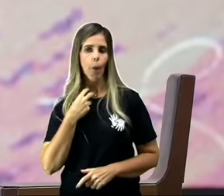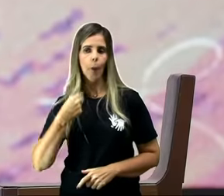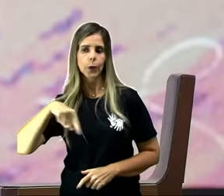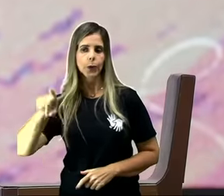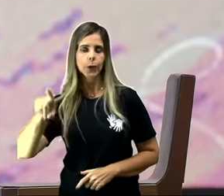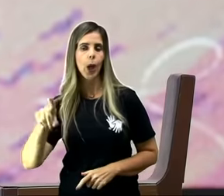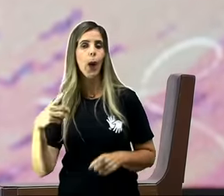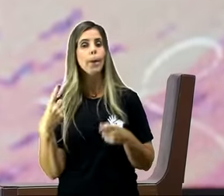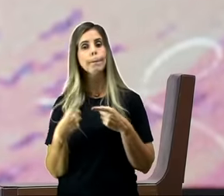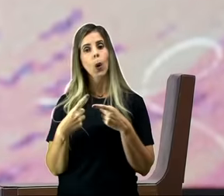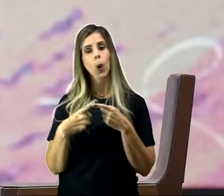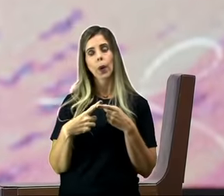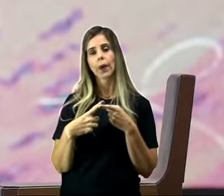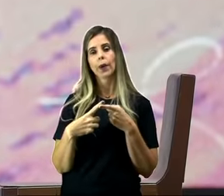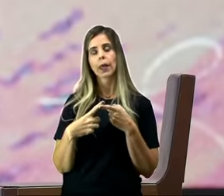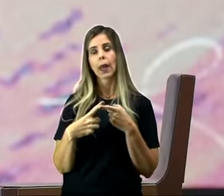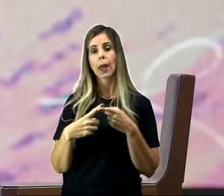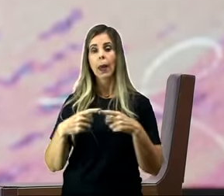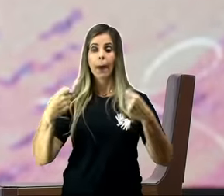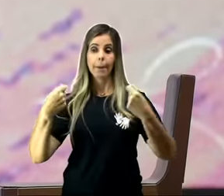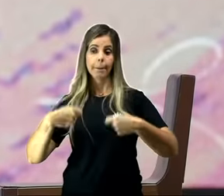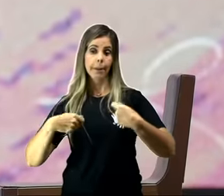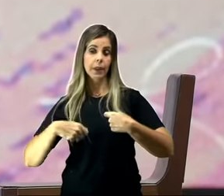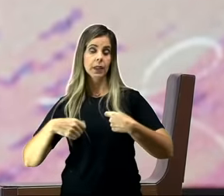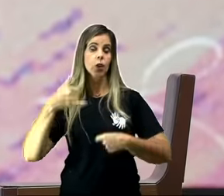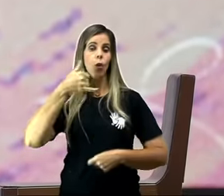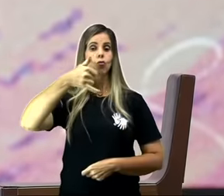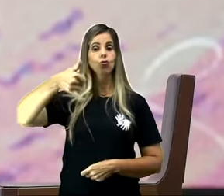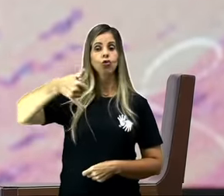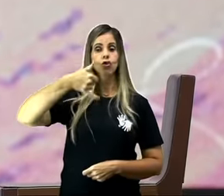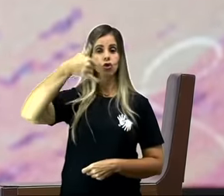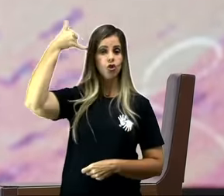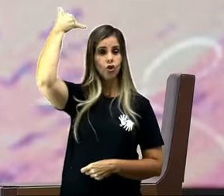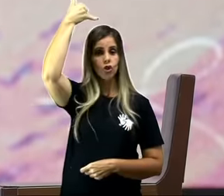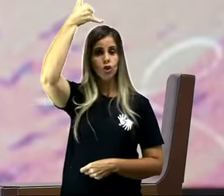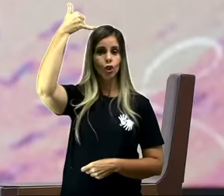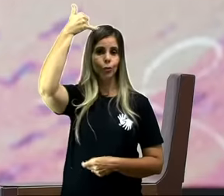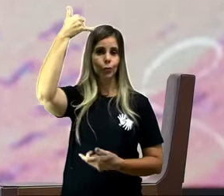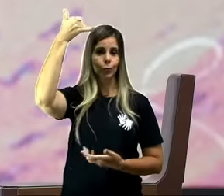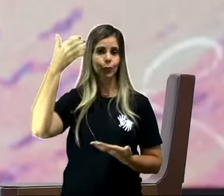gente tem que ir quando tiver muito ungido. O que é muito ungido? Só para saber.